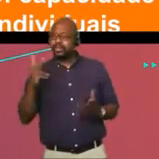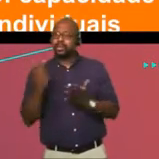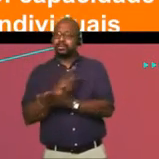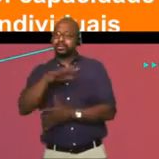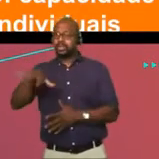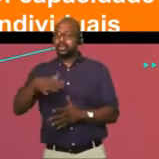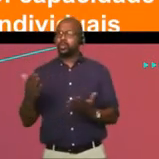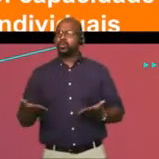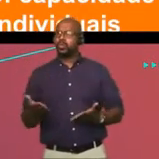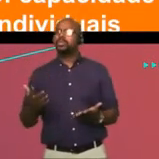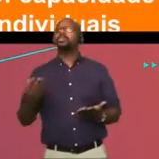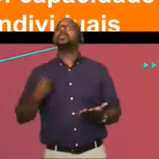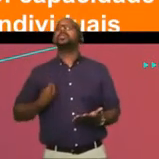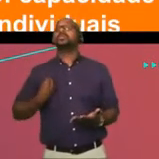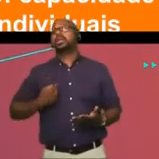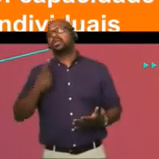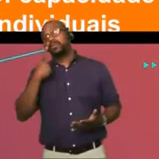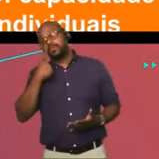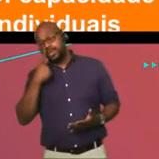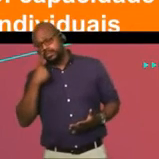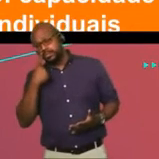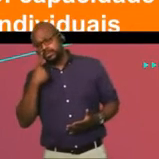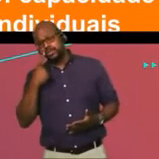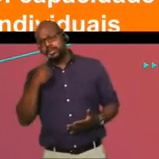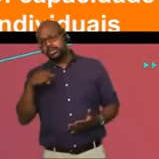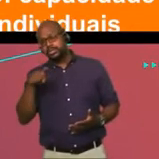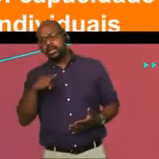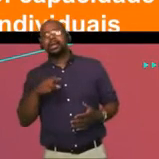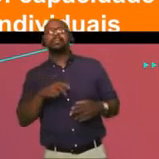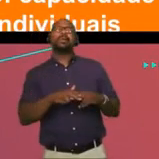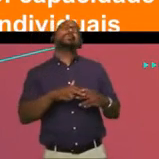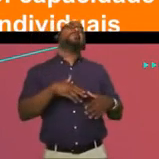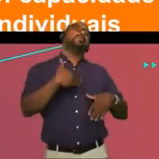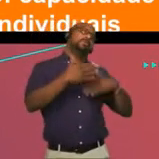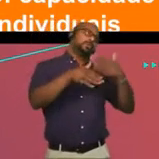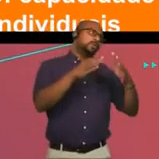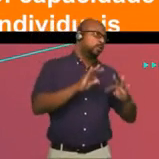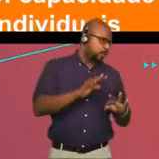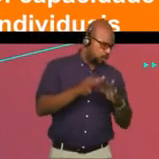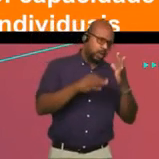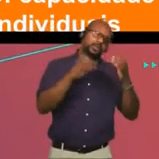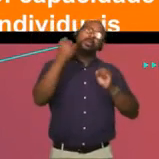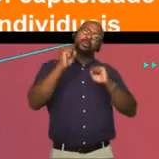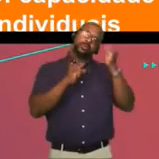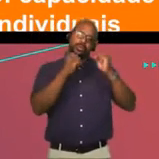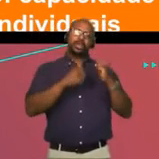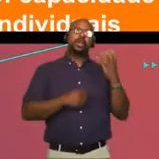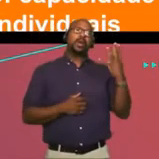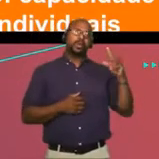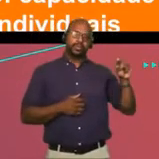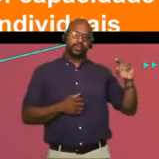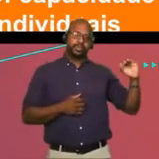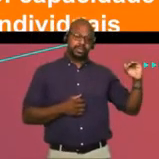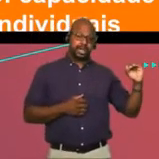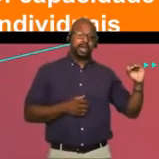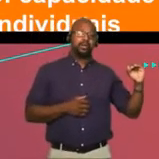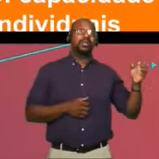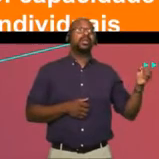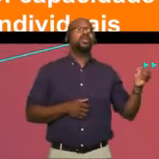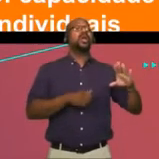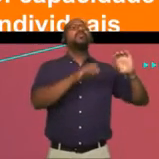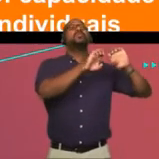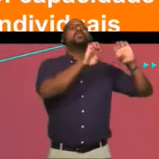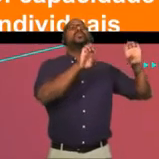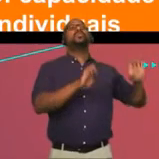na sociedade que nós vivemos em função da evolução tecnológica da indústria 4.0 da nova